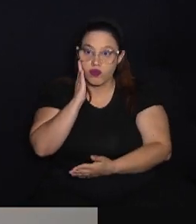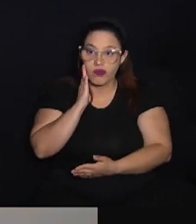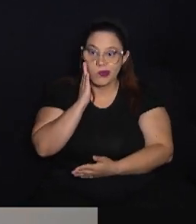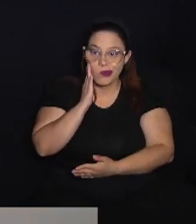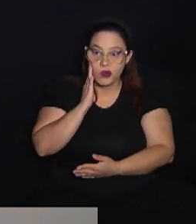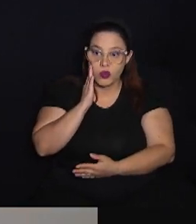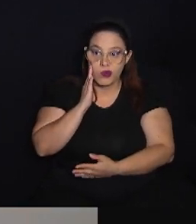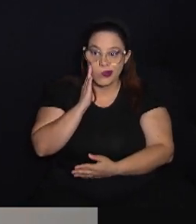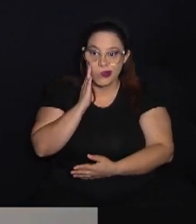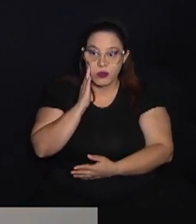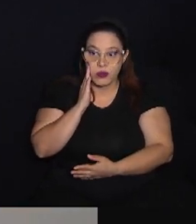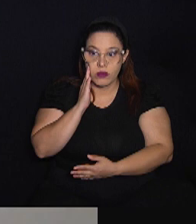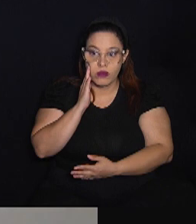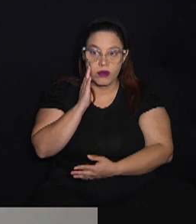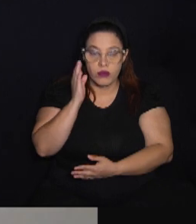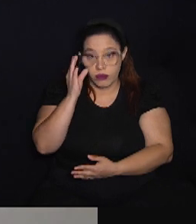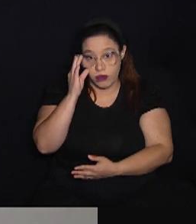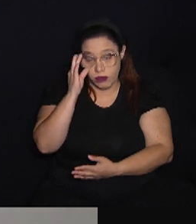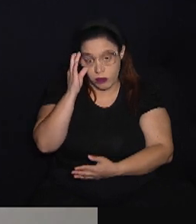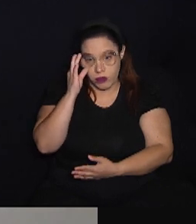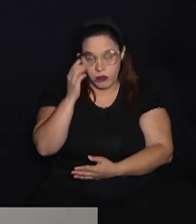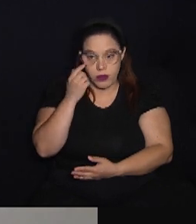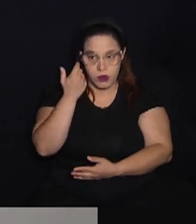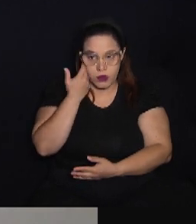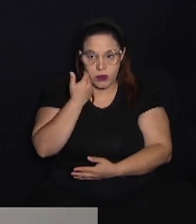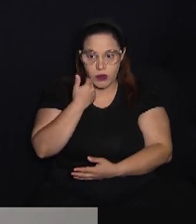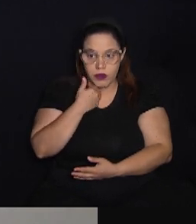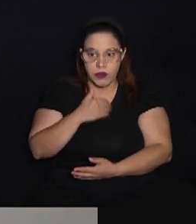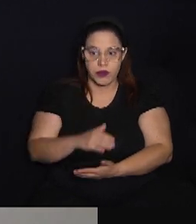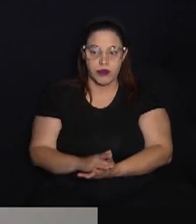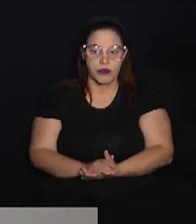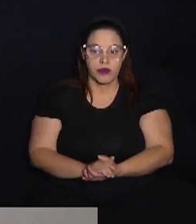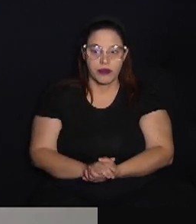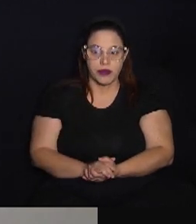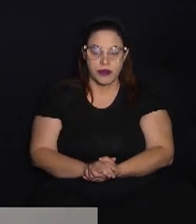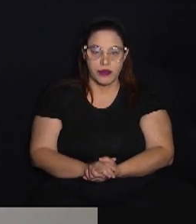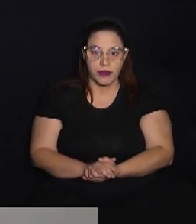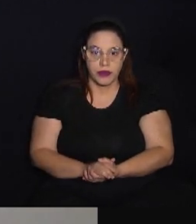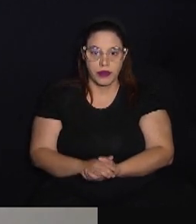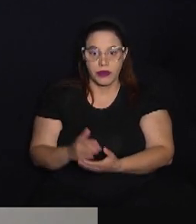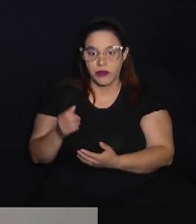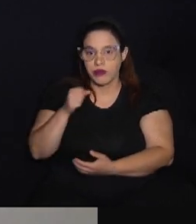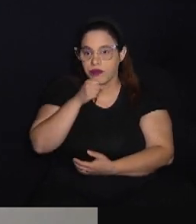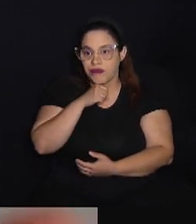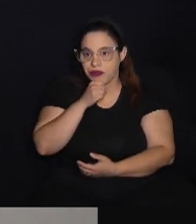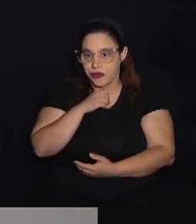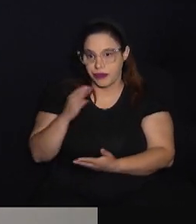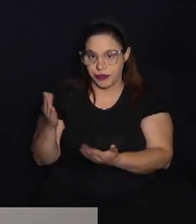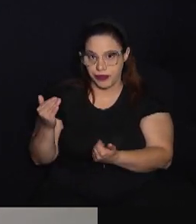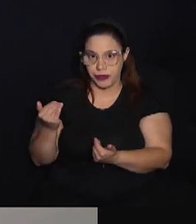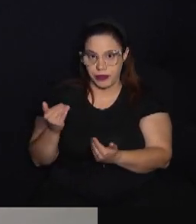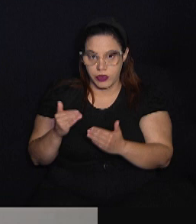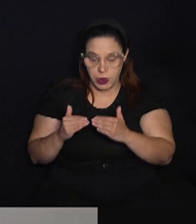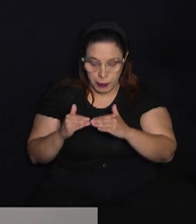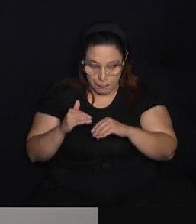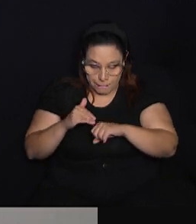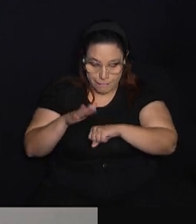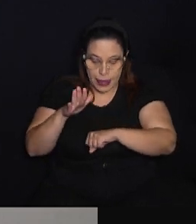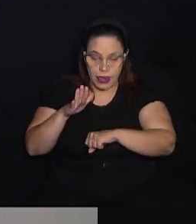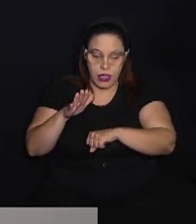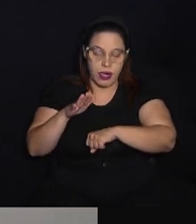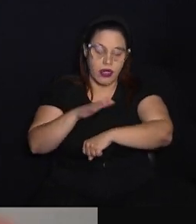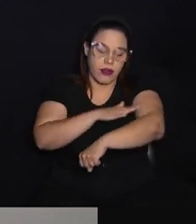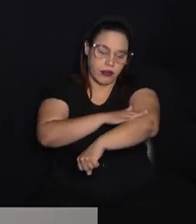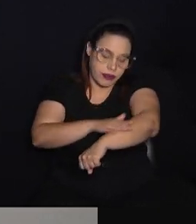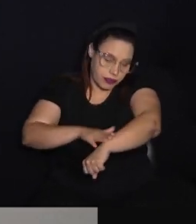com a oleosidade da pele, pele normal, oleosa, mista. Já os idosos, a gente capricha um pouco mais na